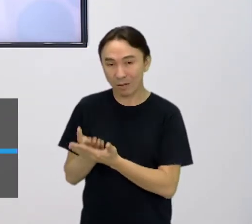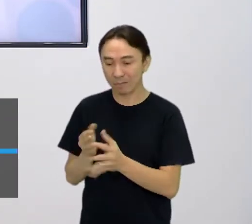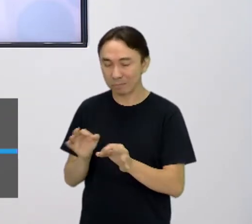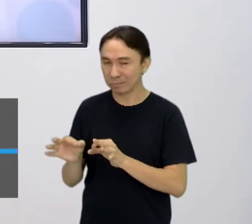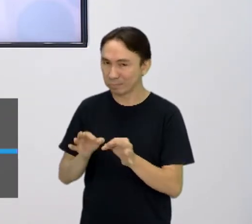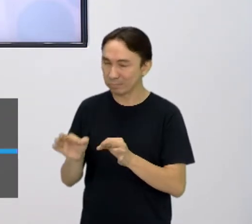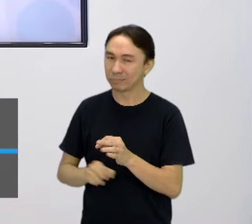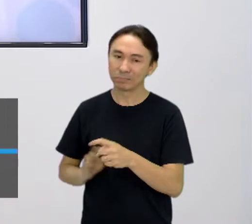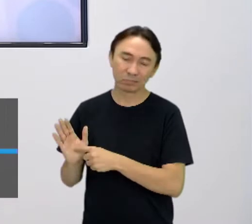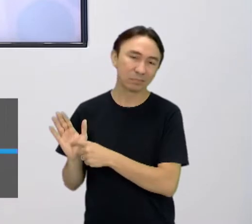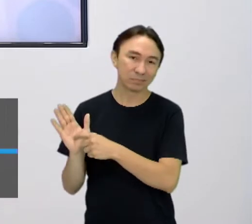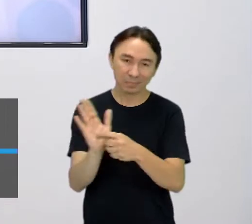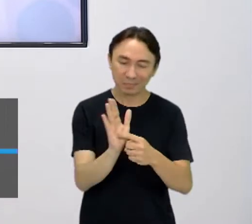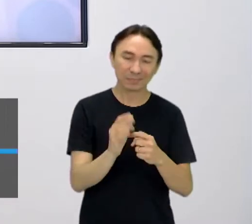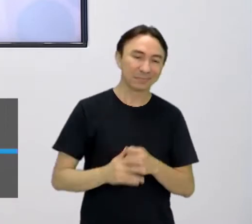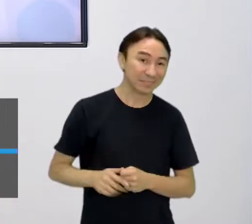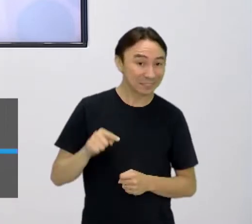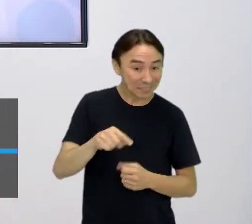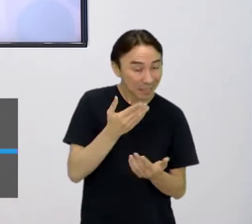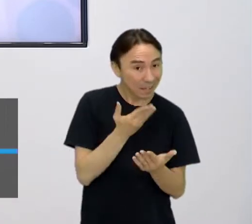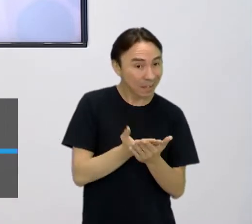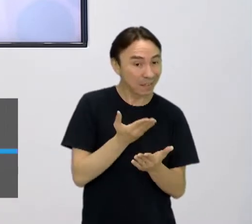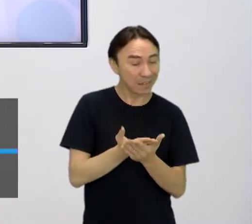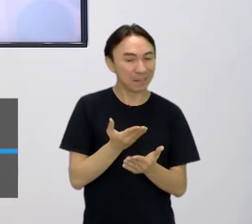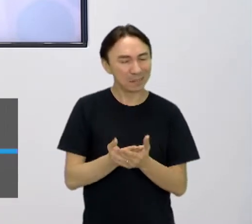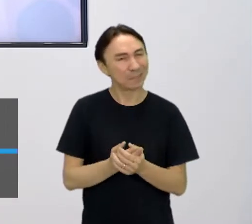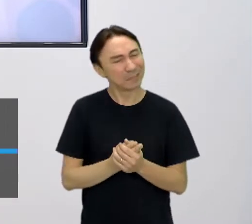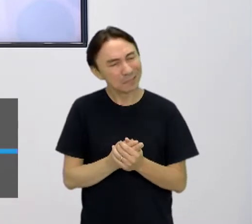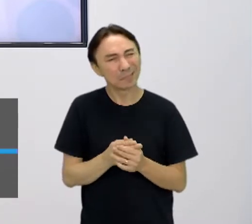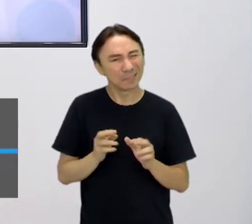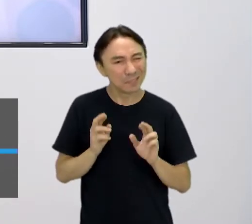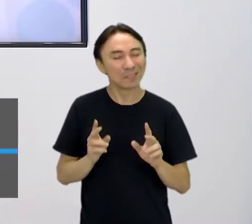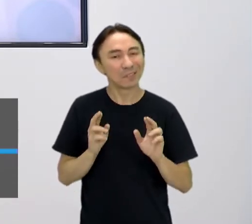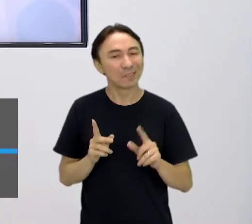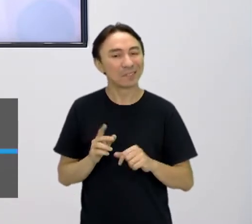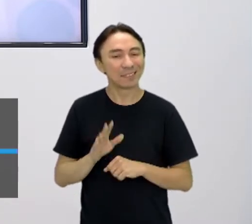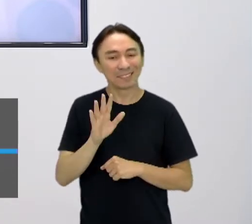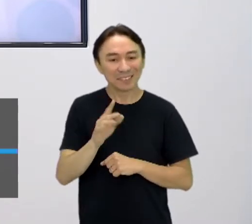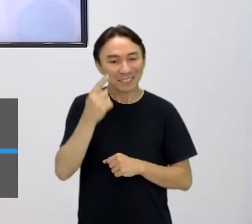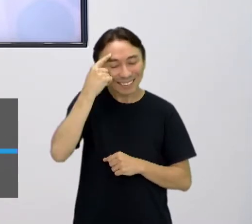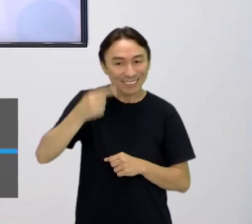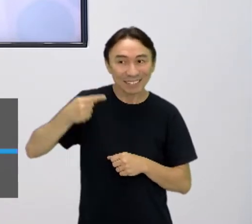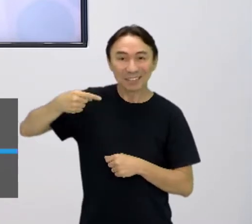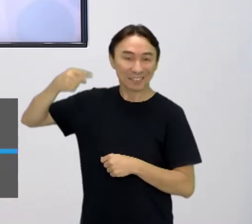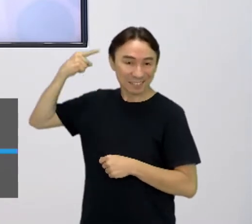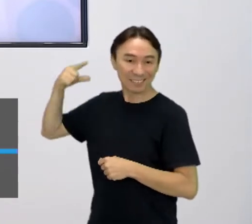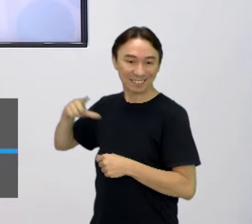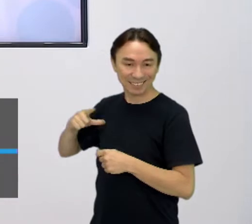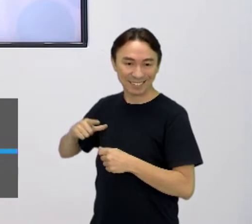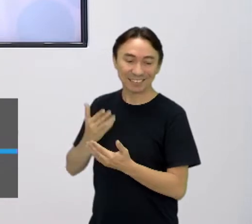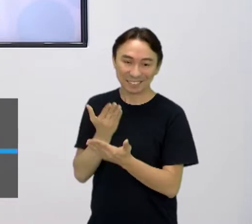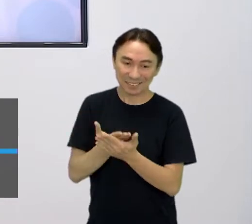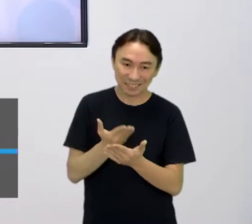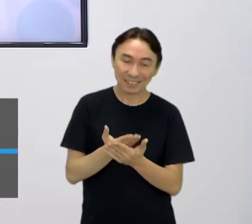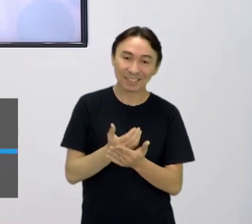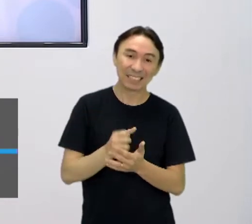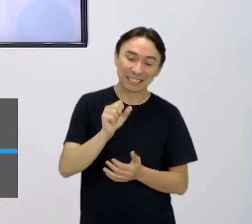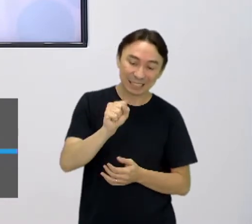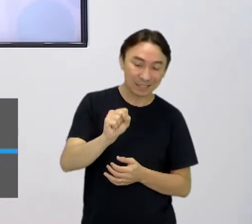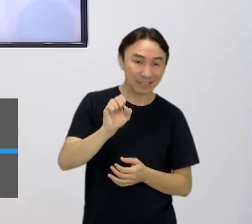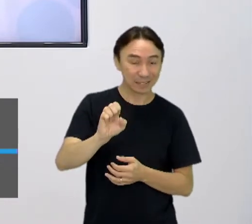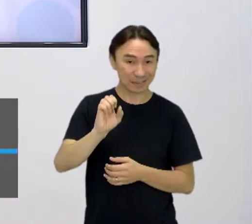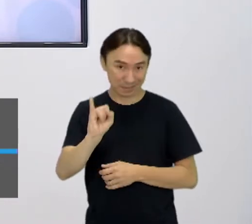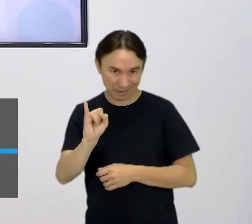A aula é um pouquinho diferente. Você lembra que na aula anterior a gente trabalhou as 6 semanas de estudos intensivos, aula 1. E hoje a gente vai